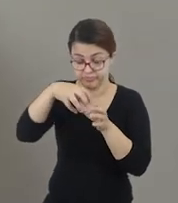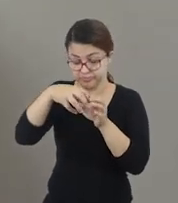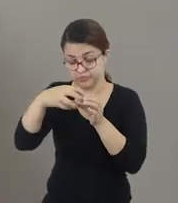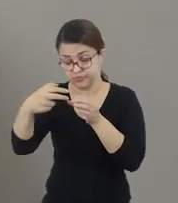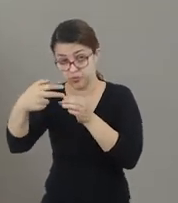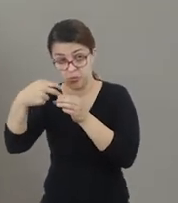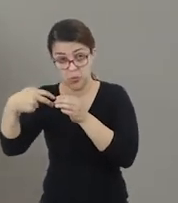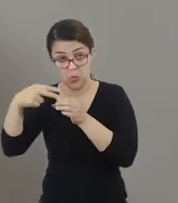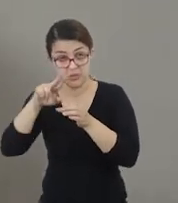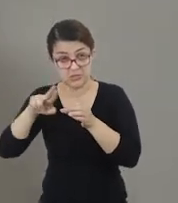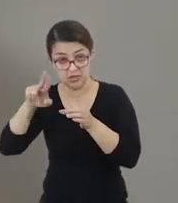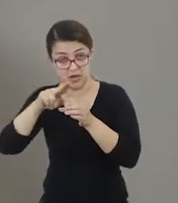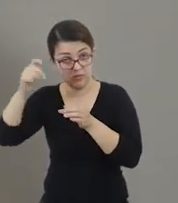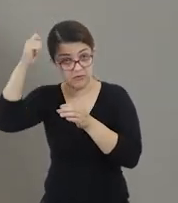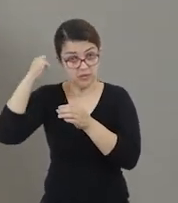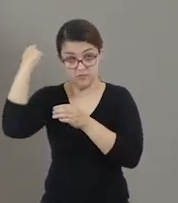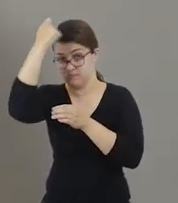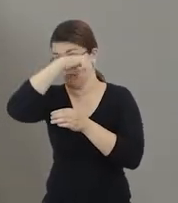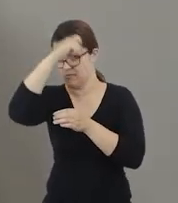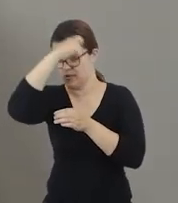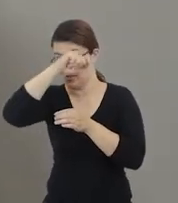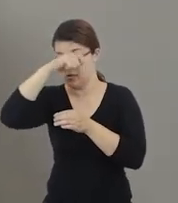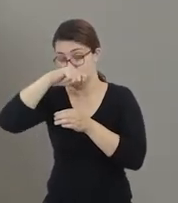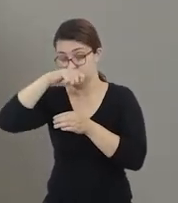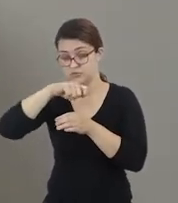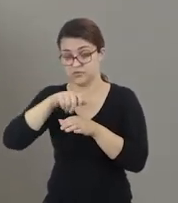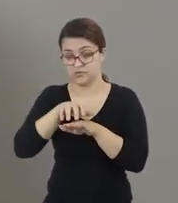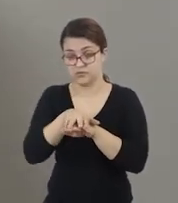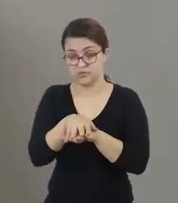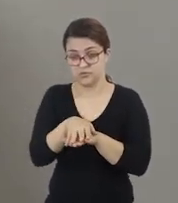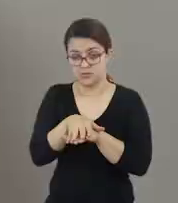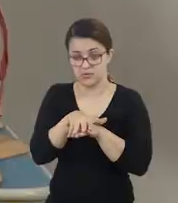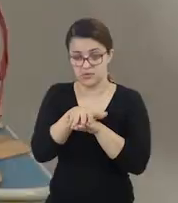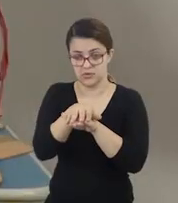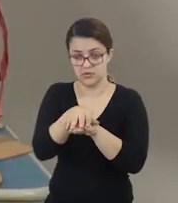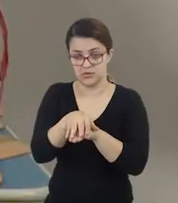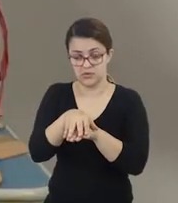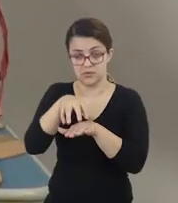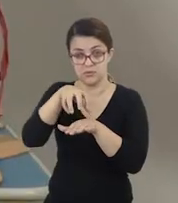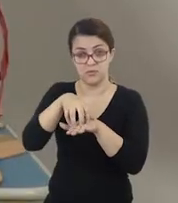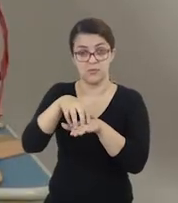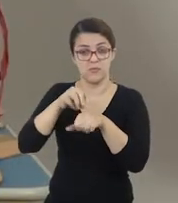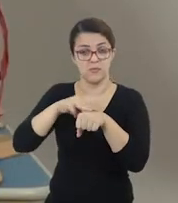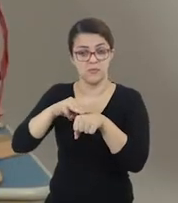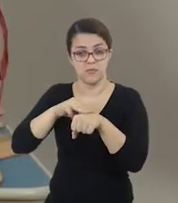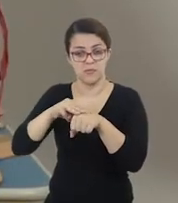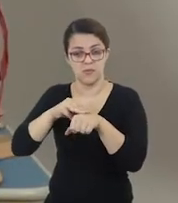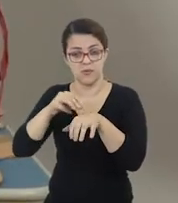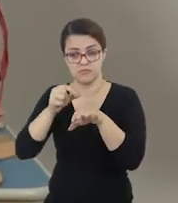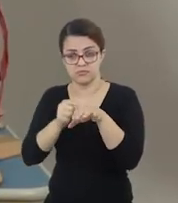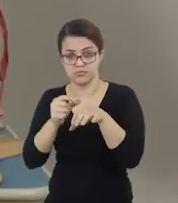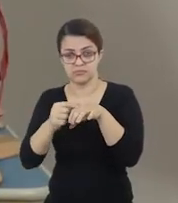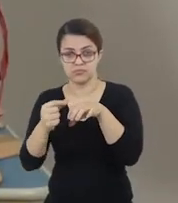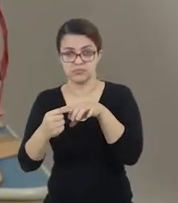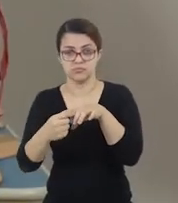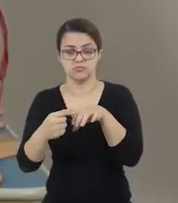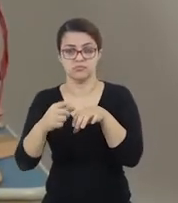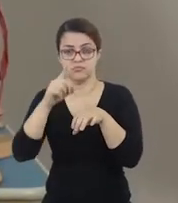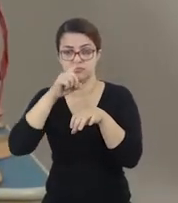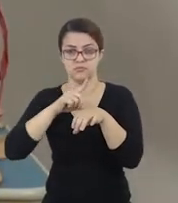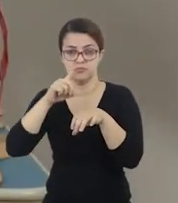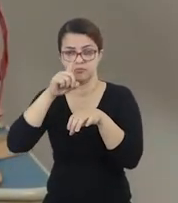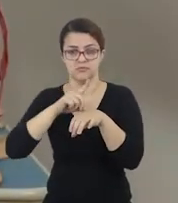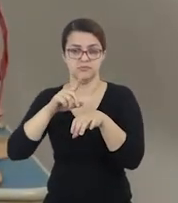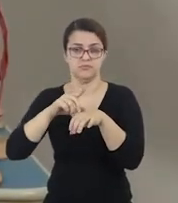meio amarelo, meio laranja nas laterais. Elas vivem, ela é muito vista em Fernando de